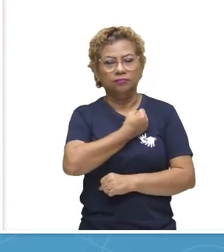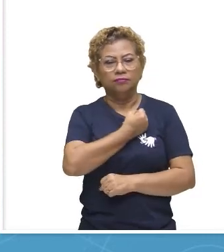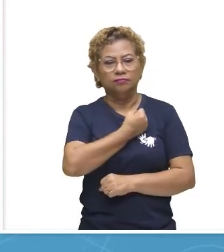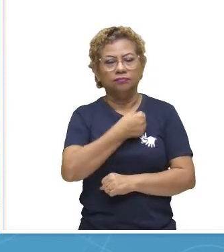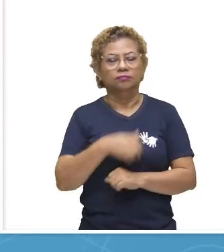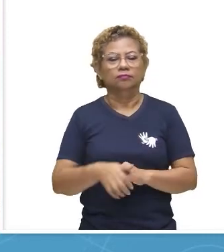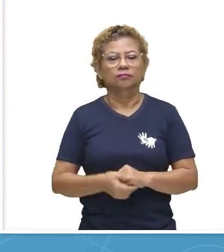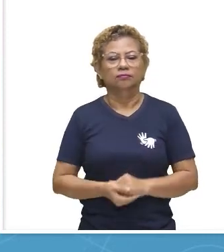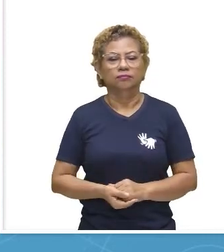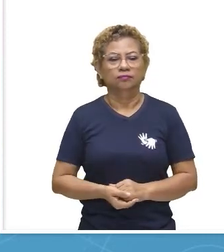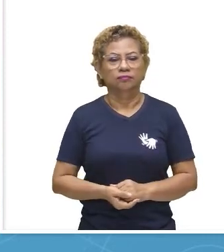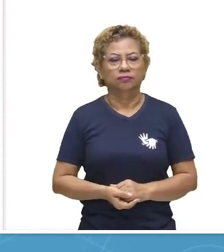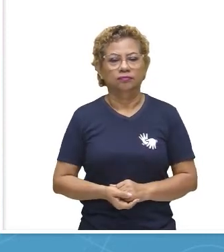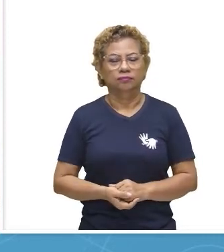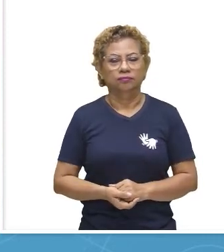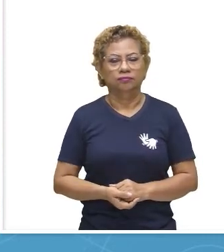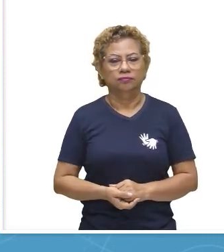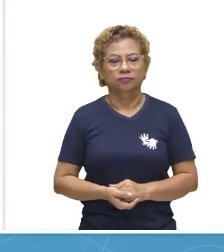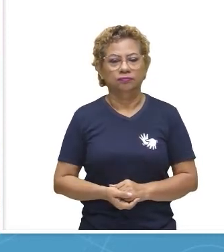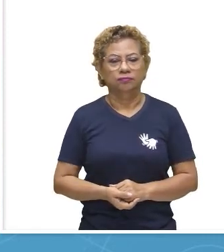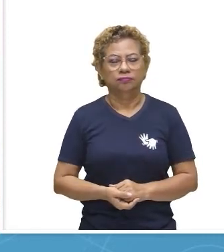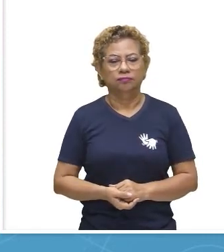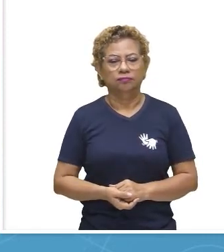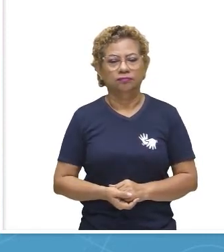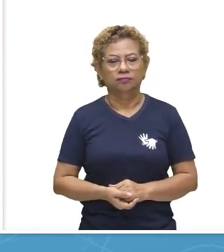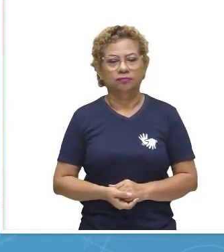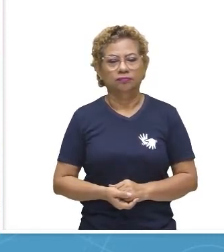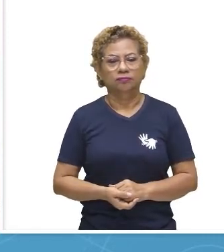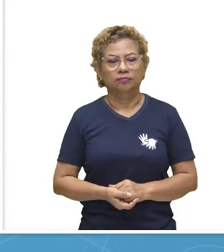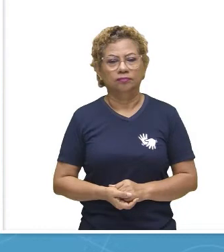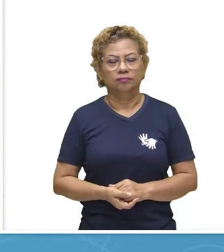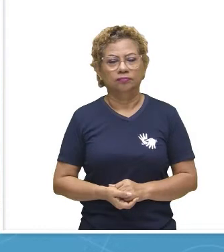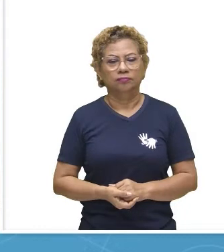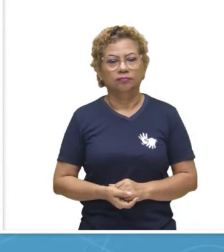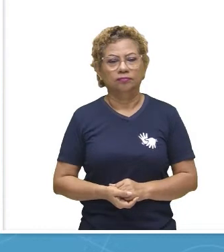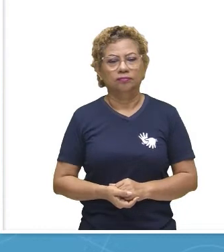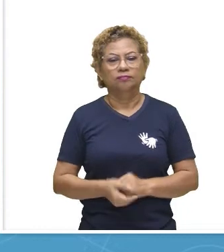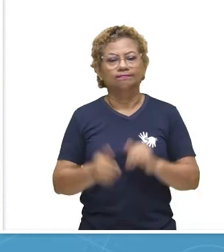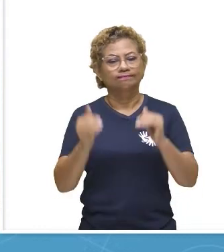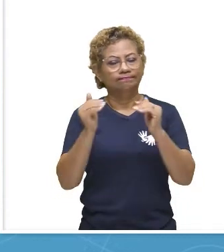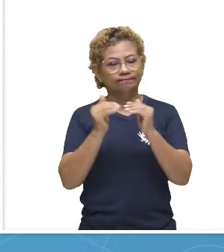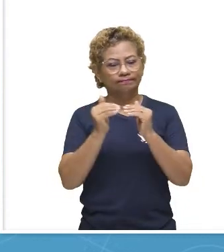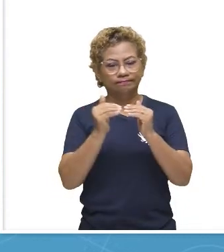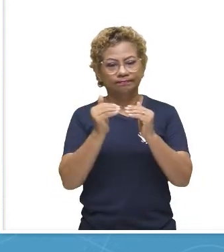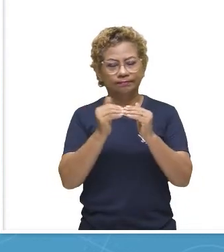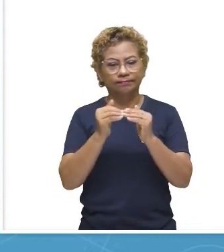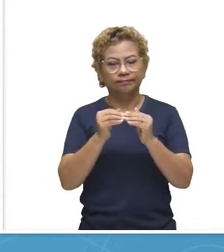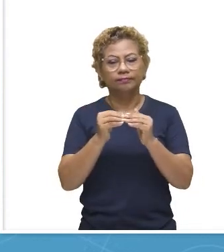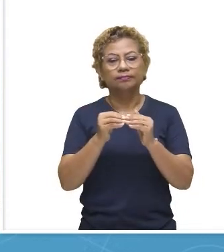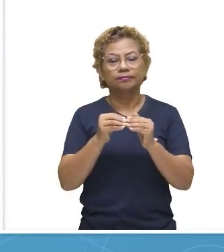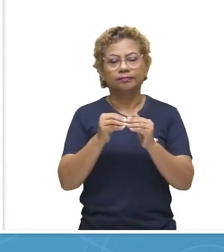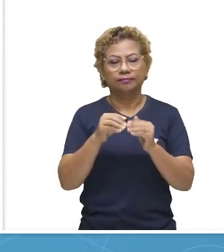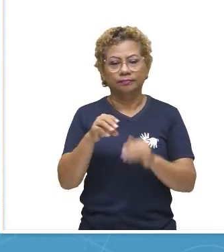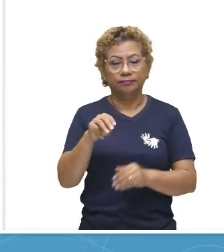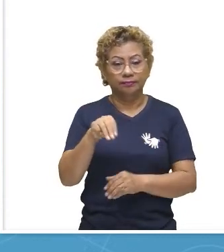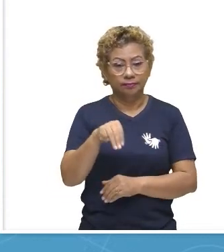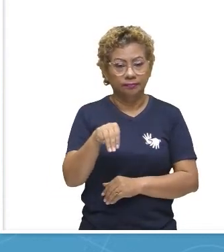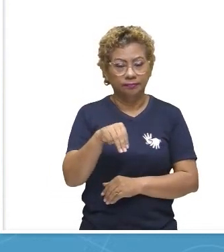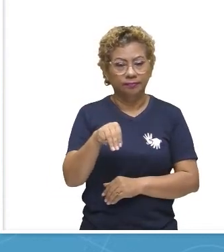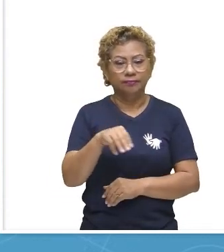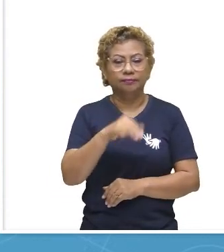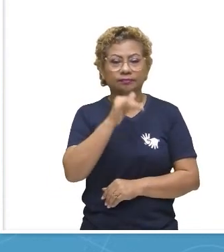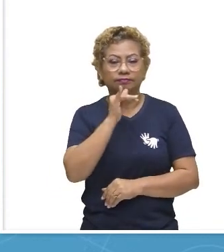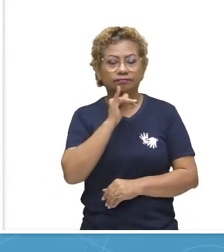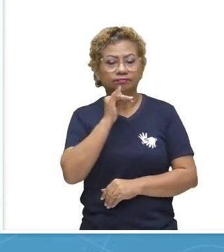180 graus, e os alternos, eles vão ter a mesma medida, né? Então, a gente tem aqui um